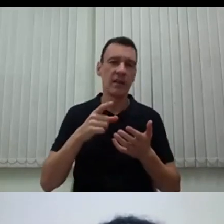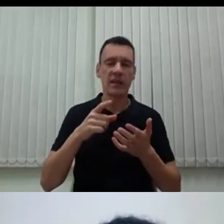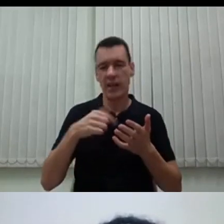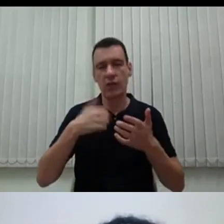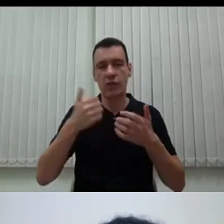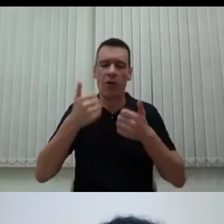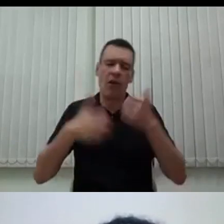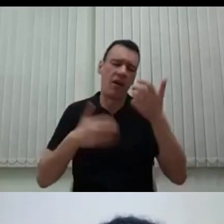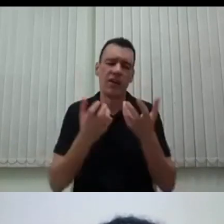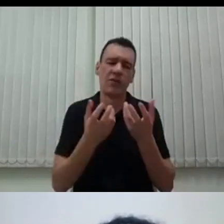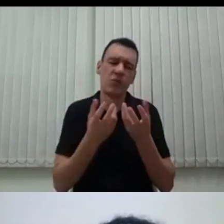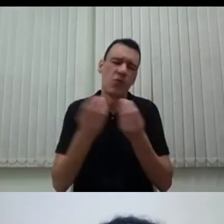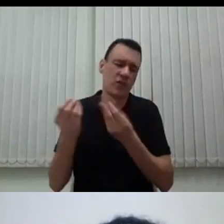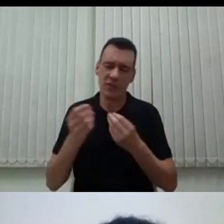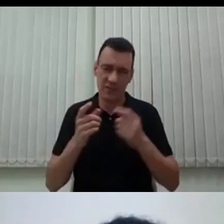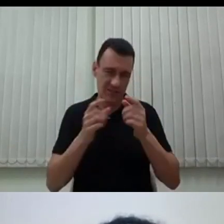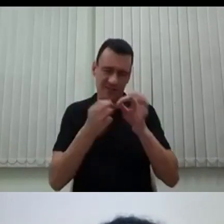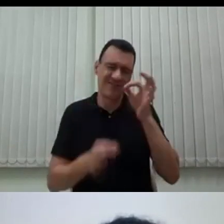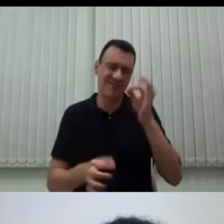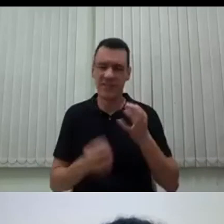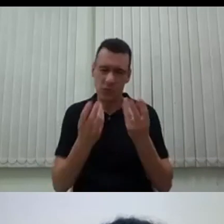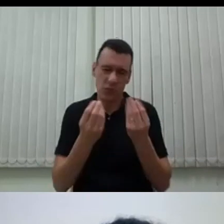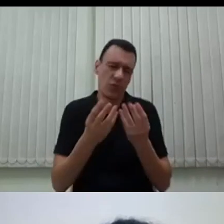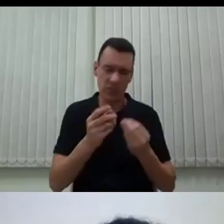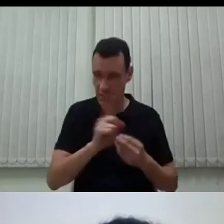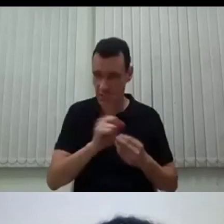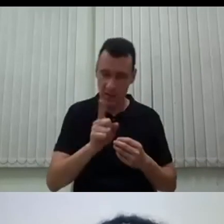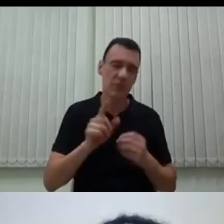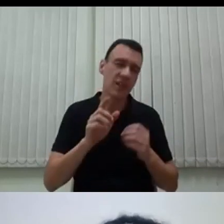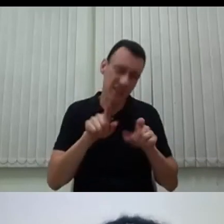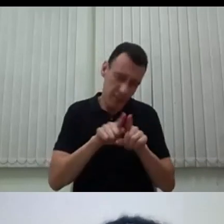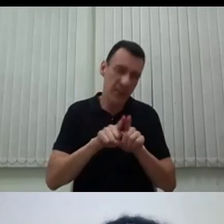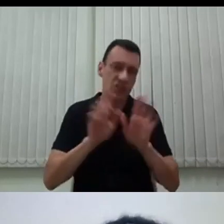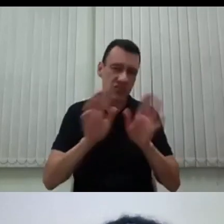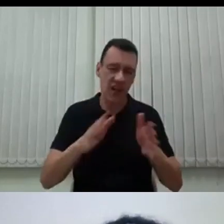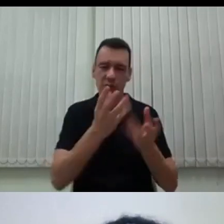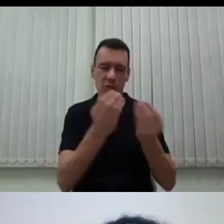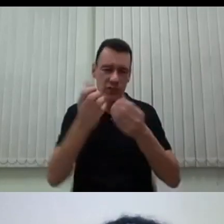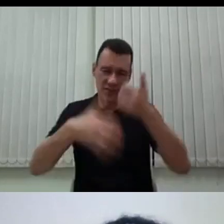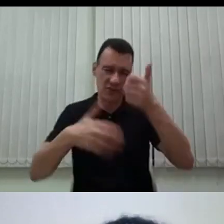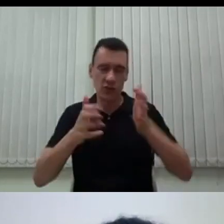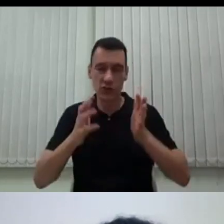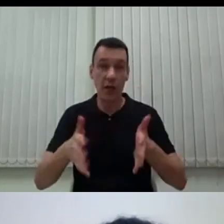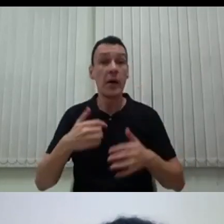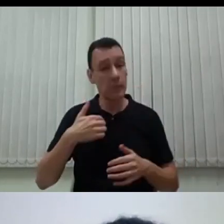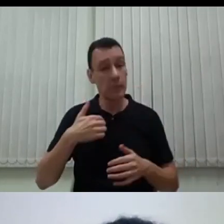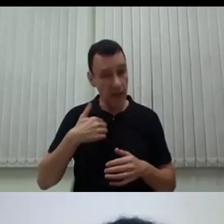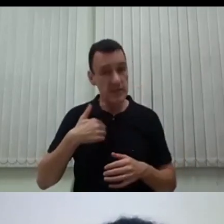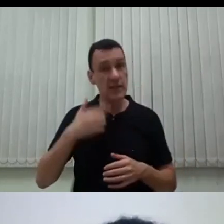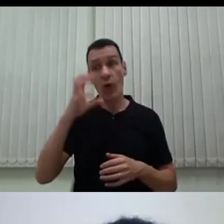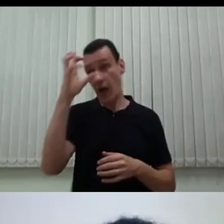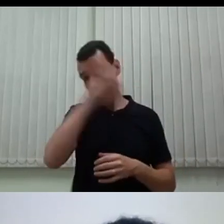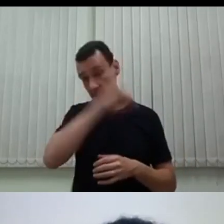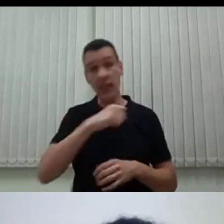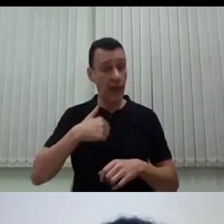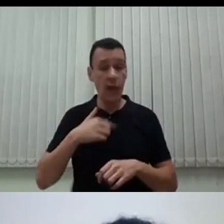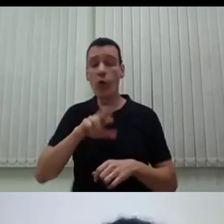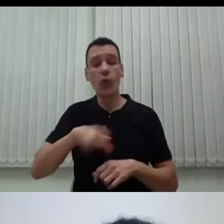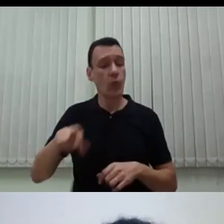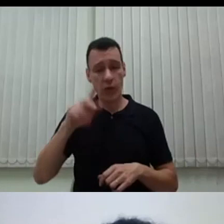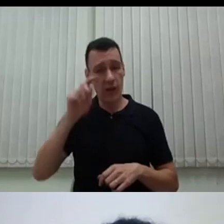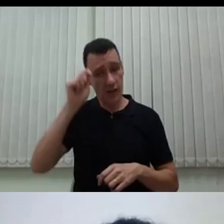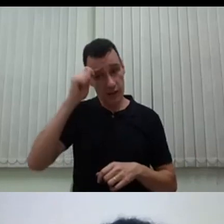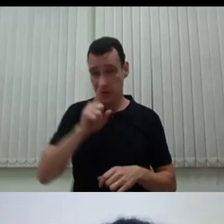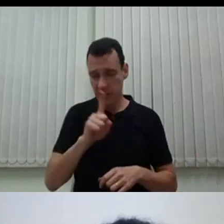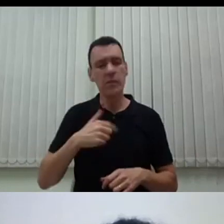Franciele, mas eu acho que como uma pessoa não negra, eu aprendi a me posicionar também. Eu acho que isso é uma coisa que todo